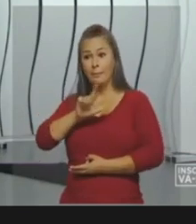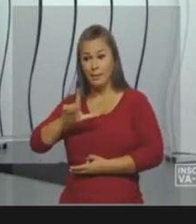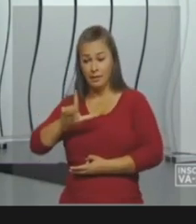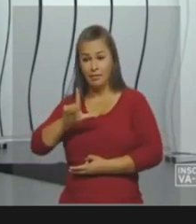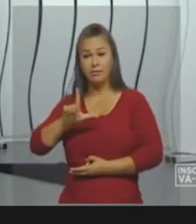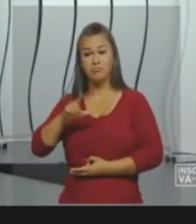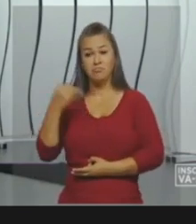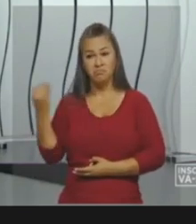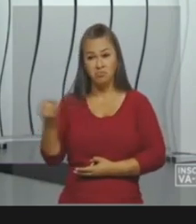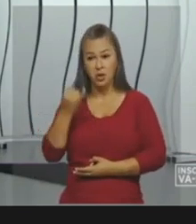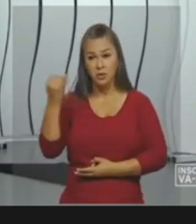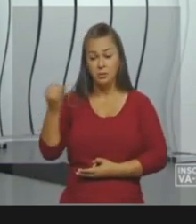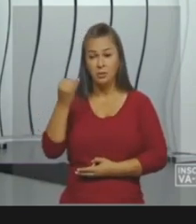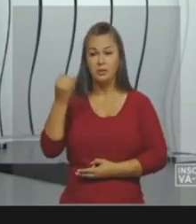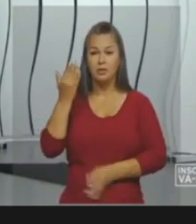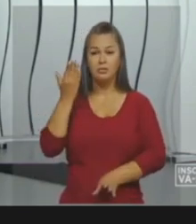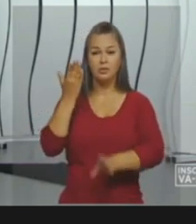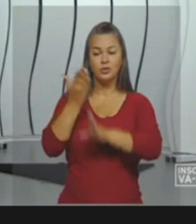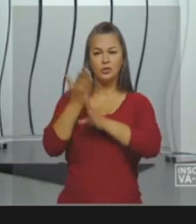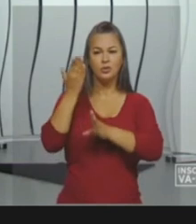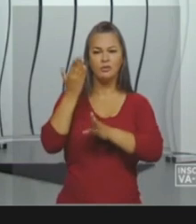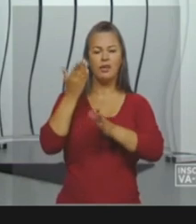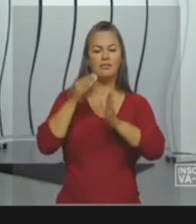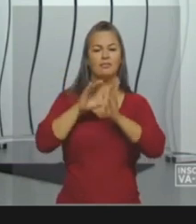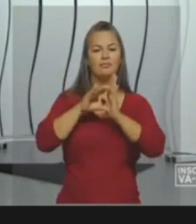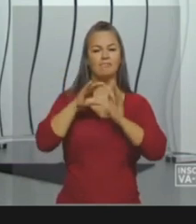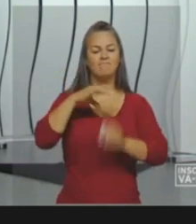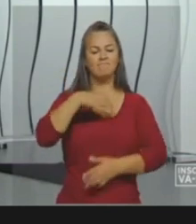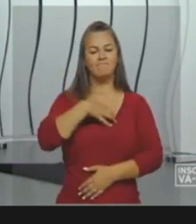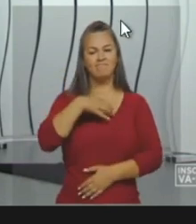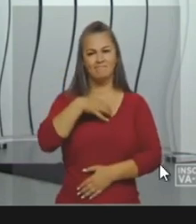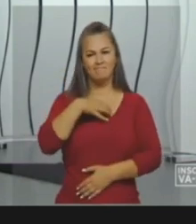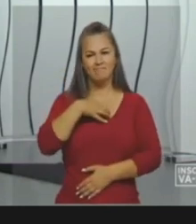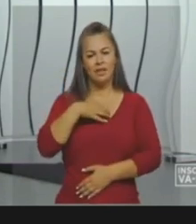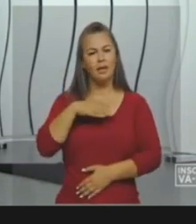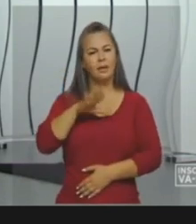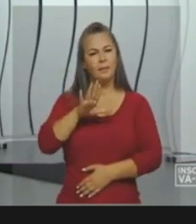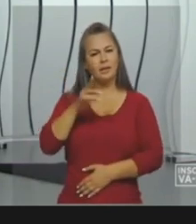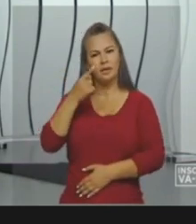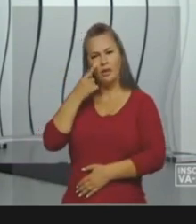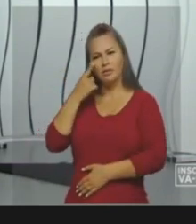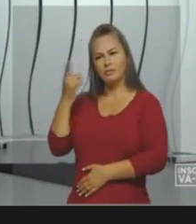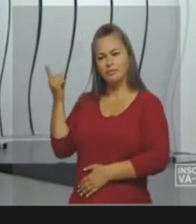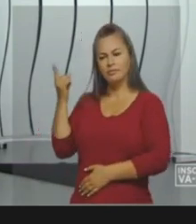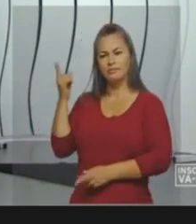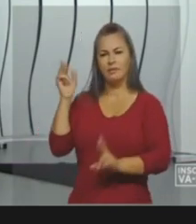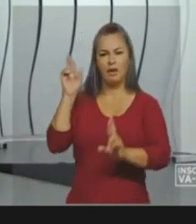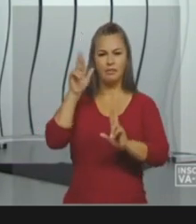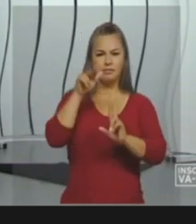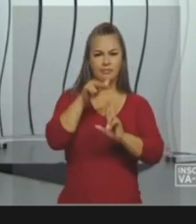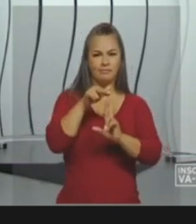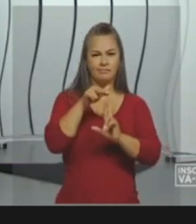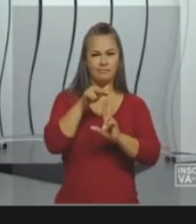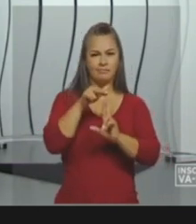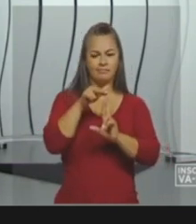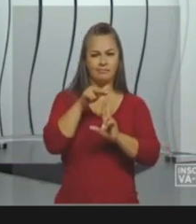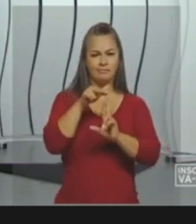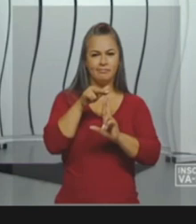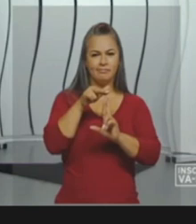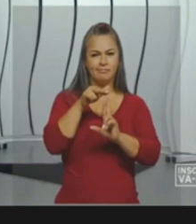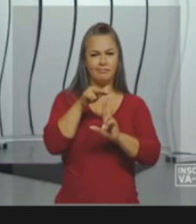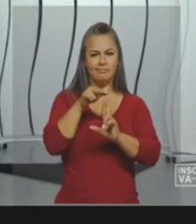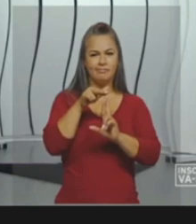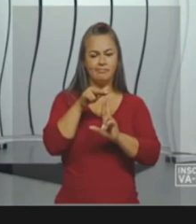na ciência. Tá aí uma referência bibliográfica, a principal referência aí. E é isso que eu queria falar